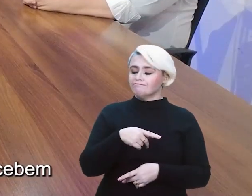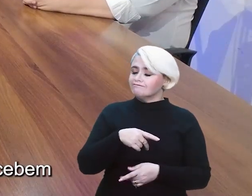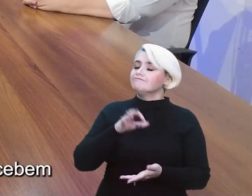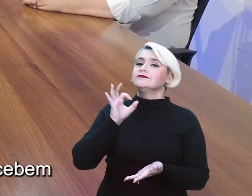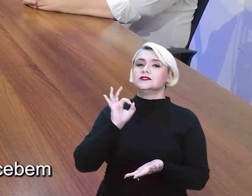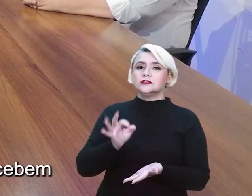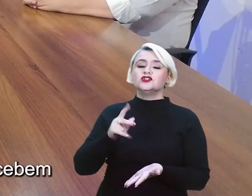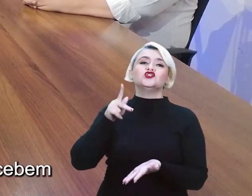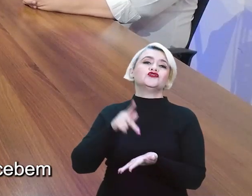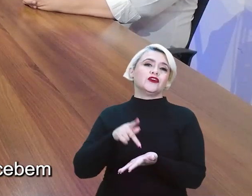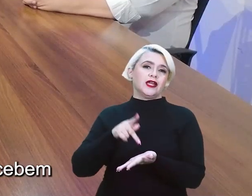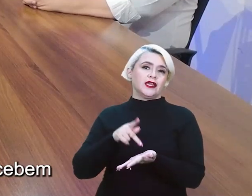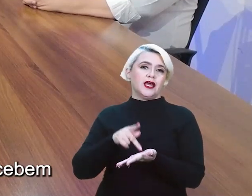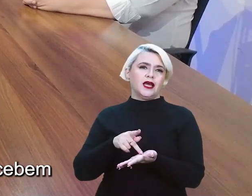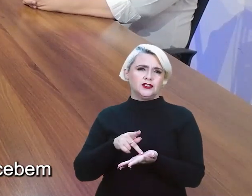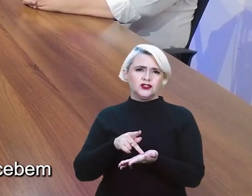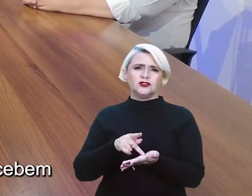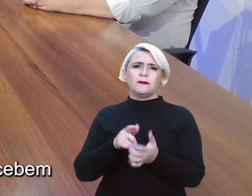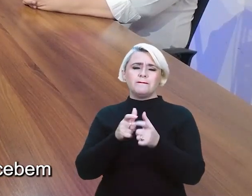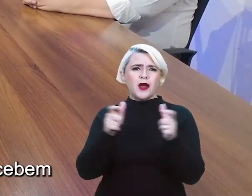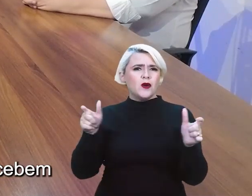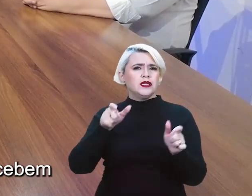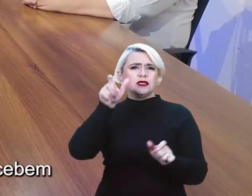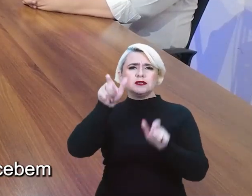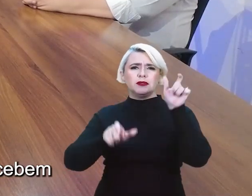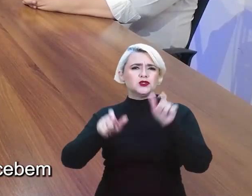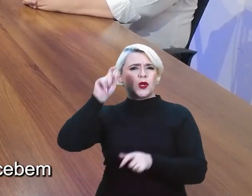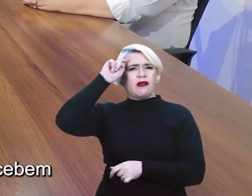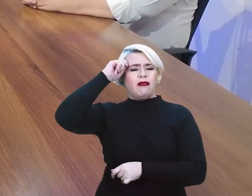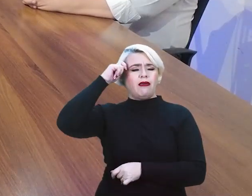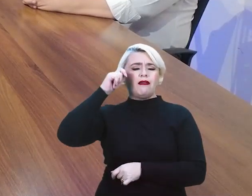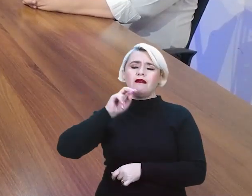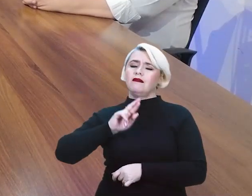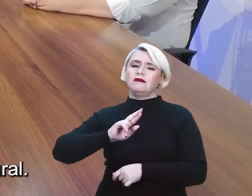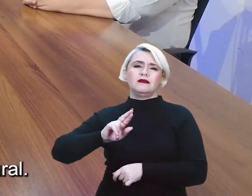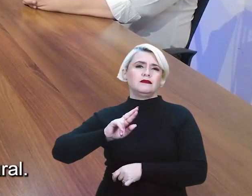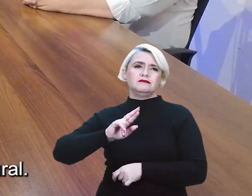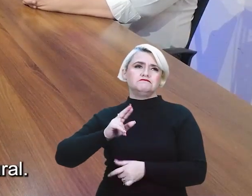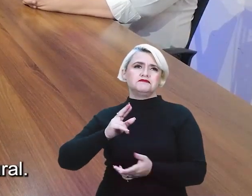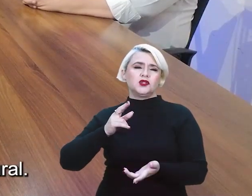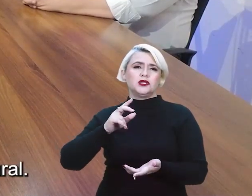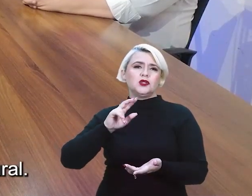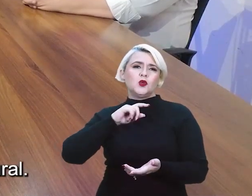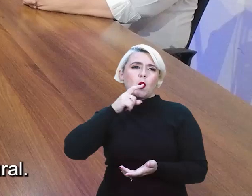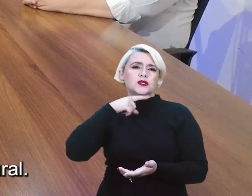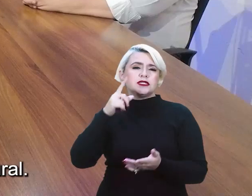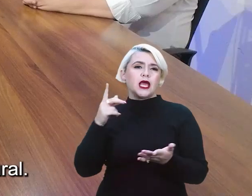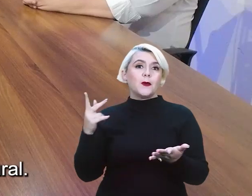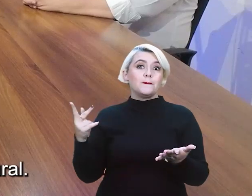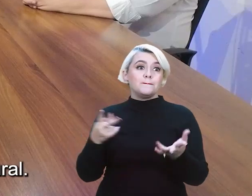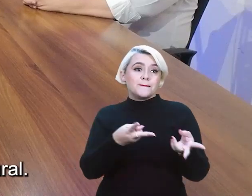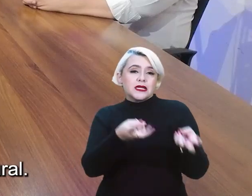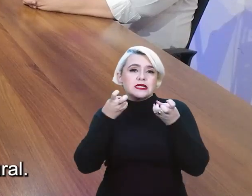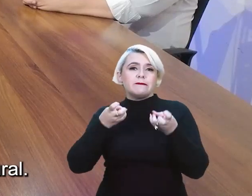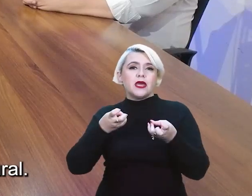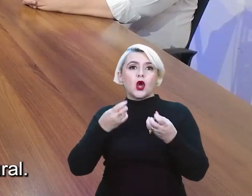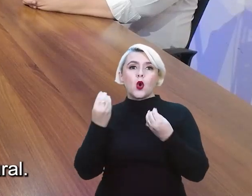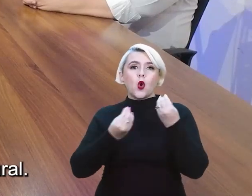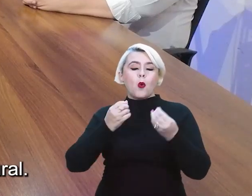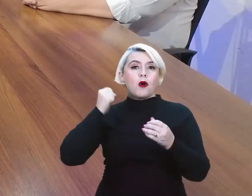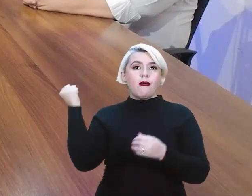fato, muitas pessoas negras não percebem a gravidade do